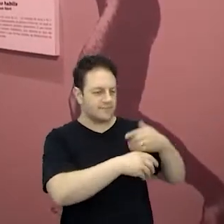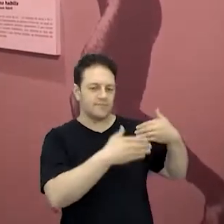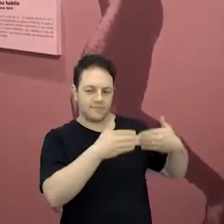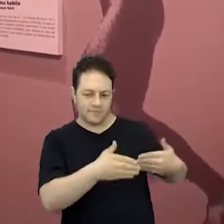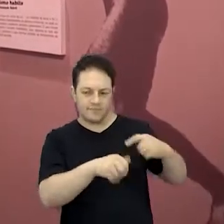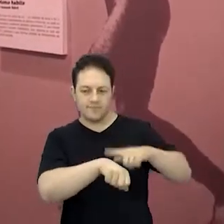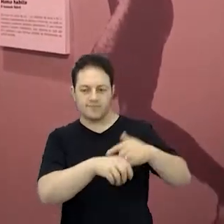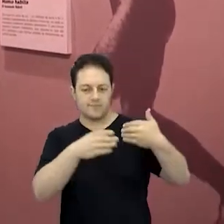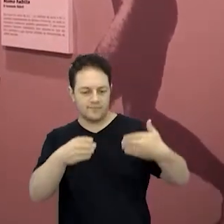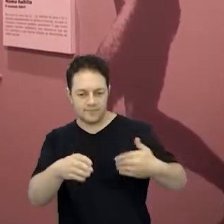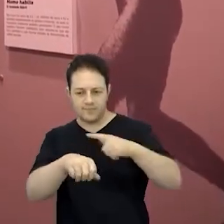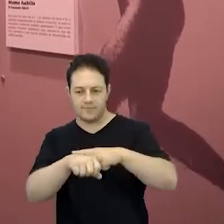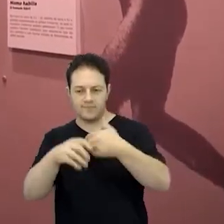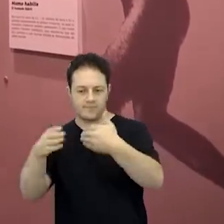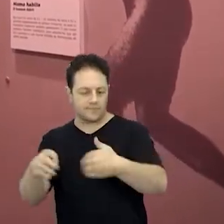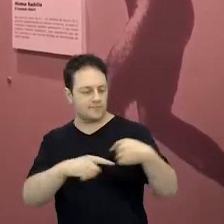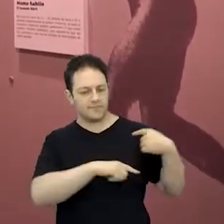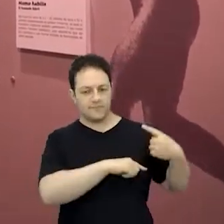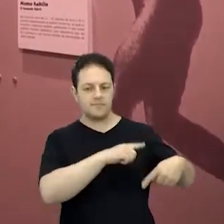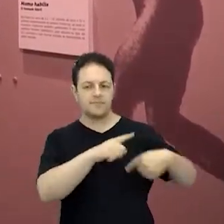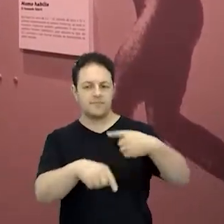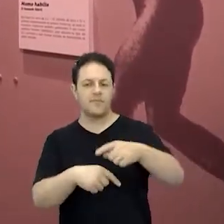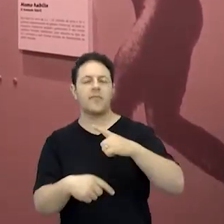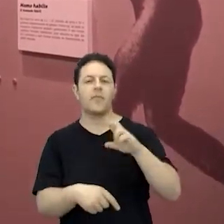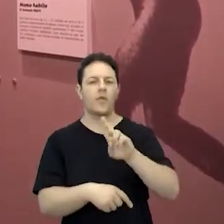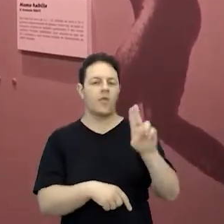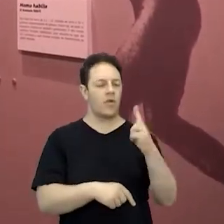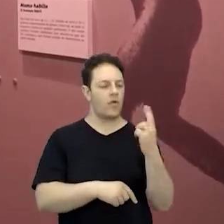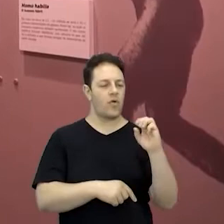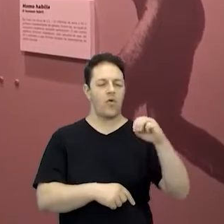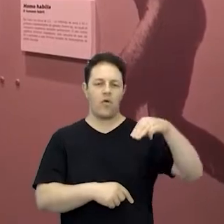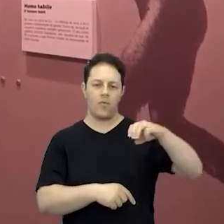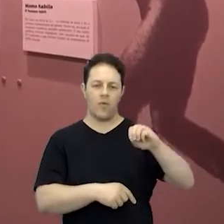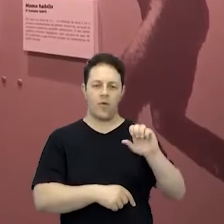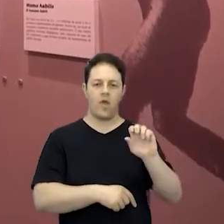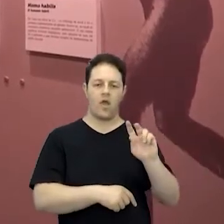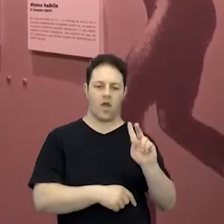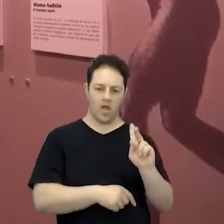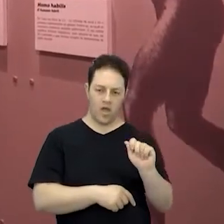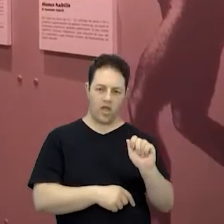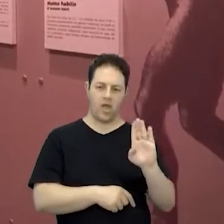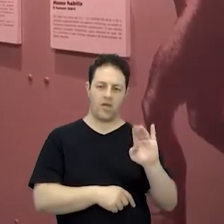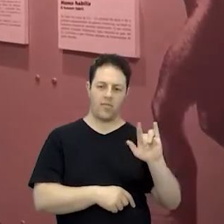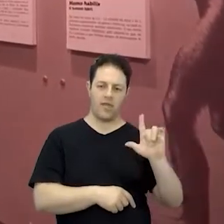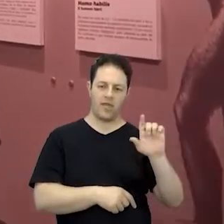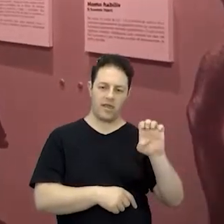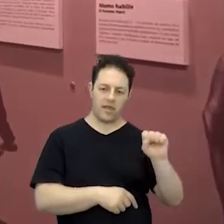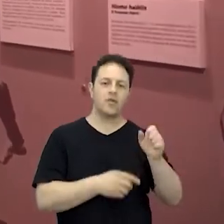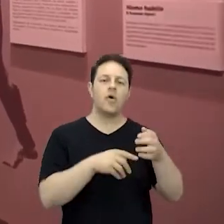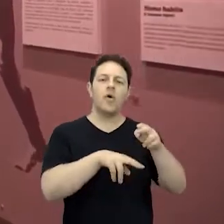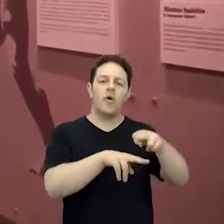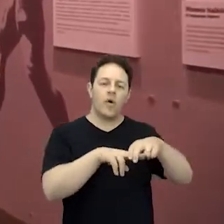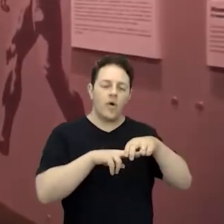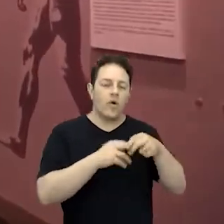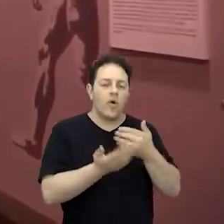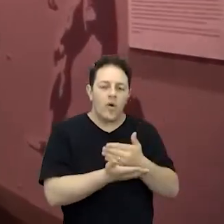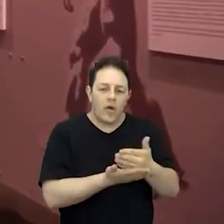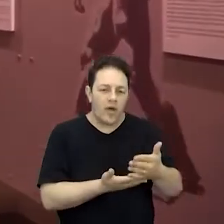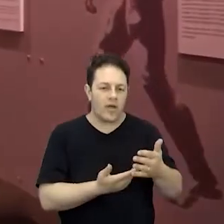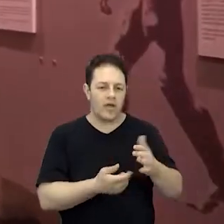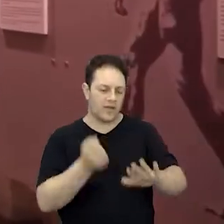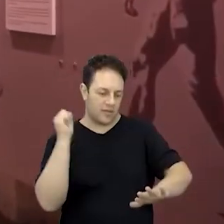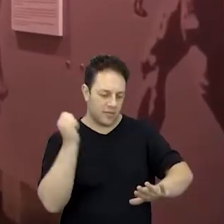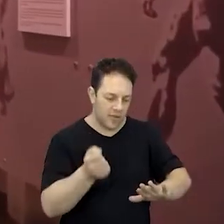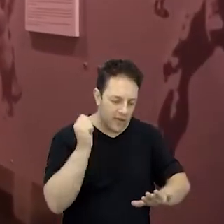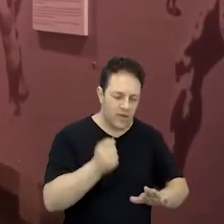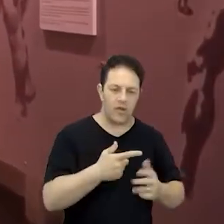a evolução humana então no homo habilis né que ele é o começa a utilizar as ferramentas no homo erectus